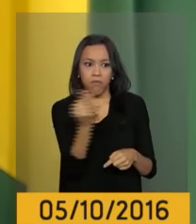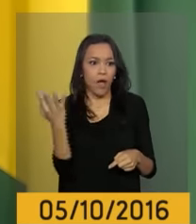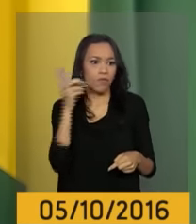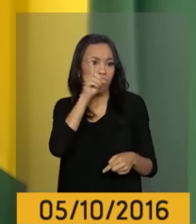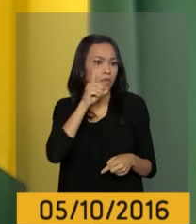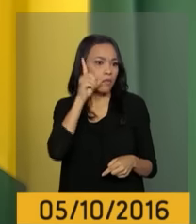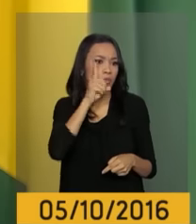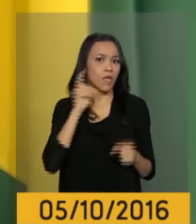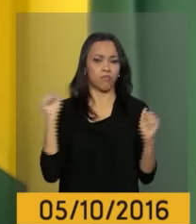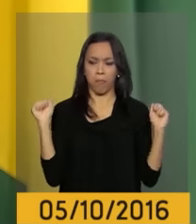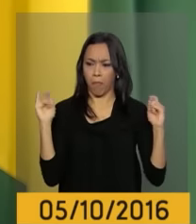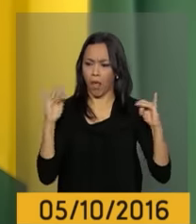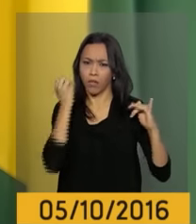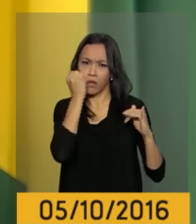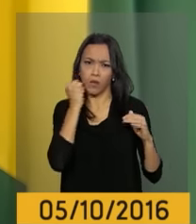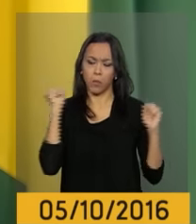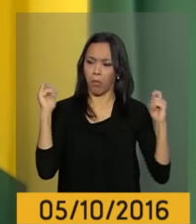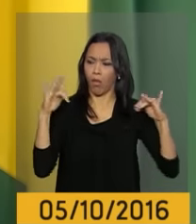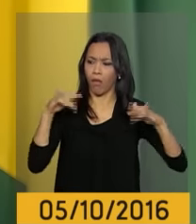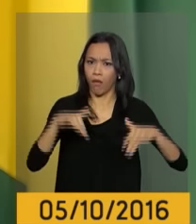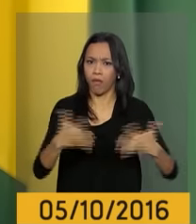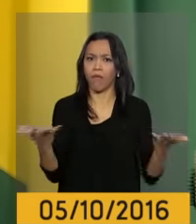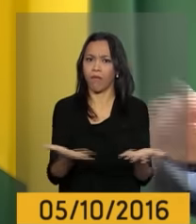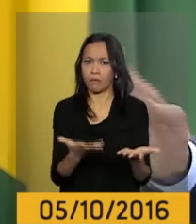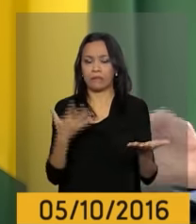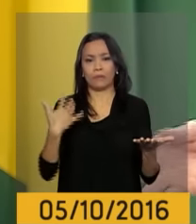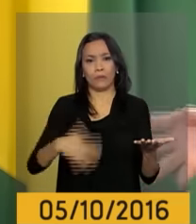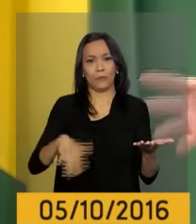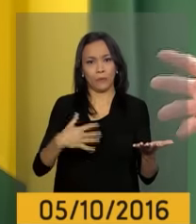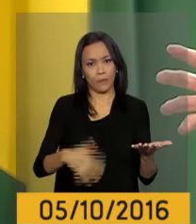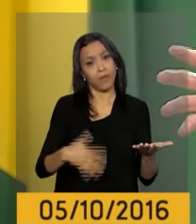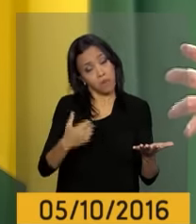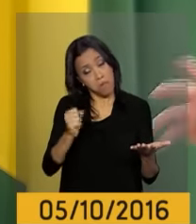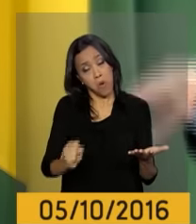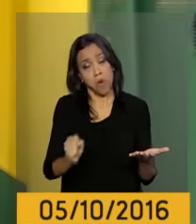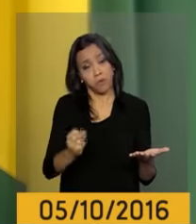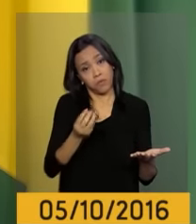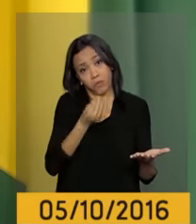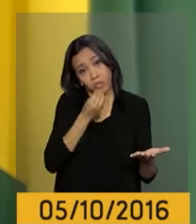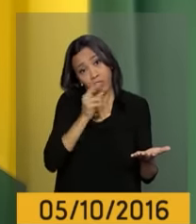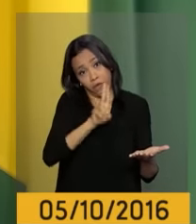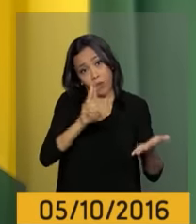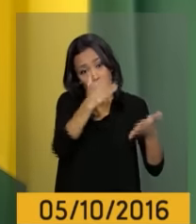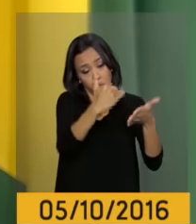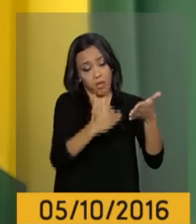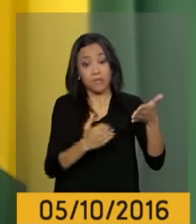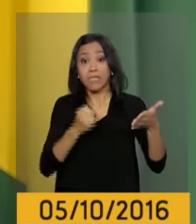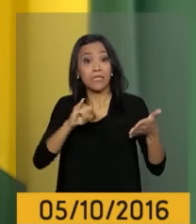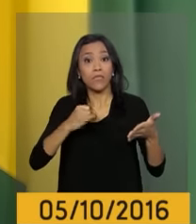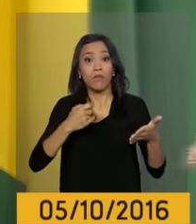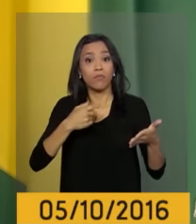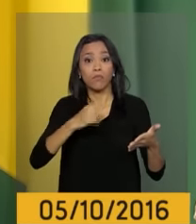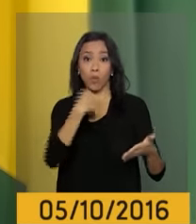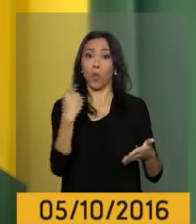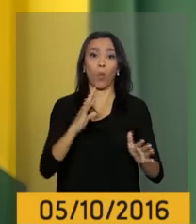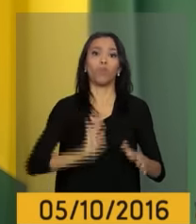parlamentares aqui presentes. Ou melhor, até posso mencioná-los, se alguém não for mencionado, levanta o braço